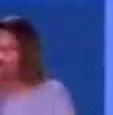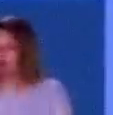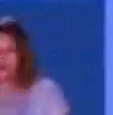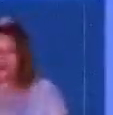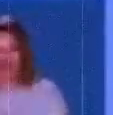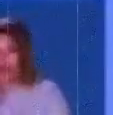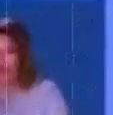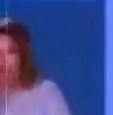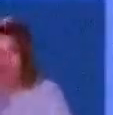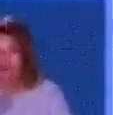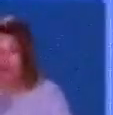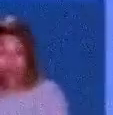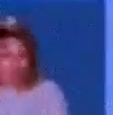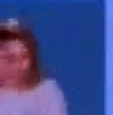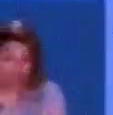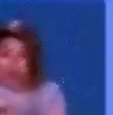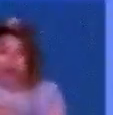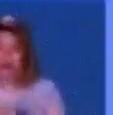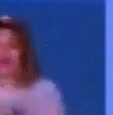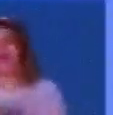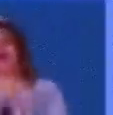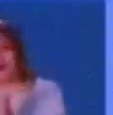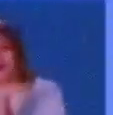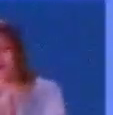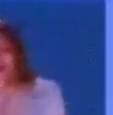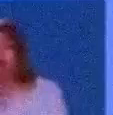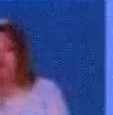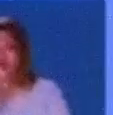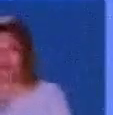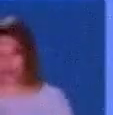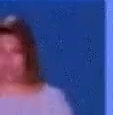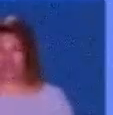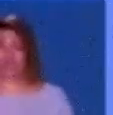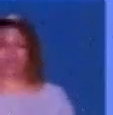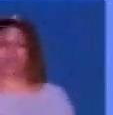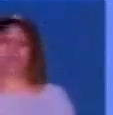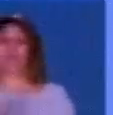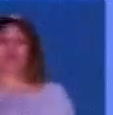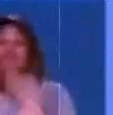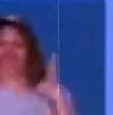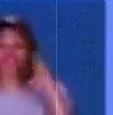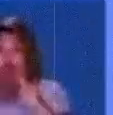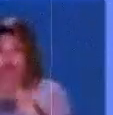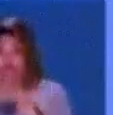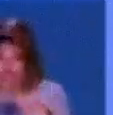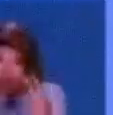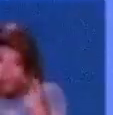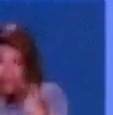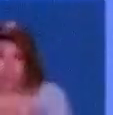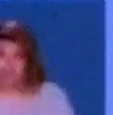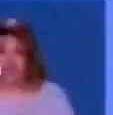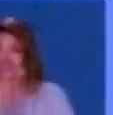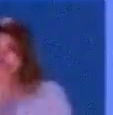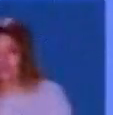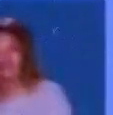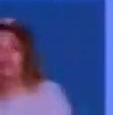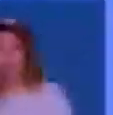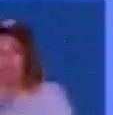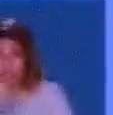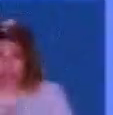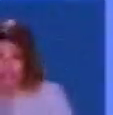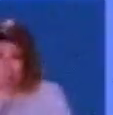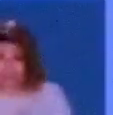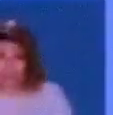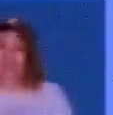nulo e abstenção. Nos deu uma oportunidade. E eu quero aproveitar aqui todos que estão nos ouvindo, 200 milhões de brasileiros. Nós vamos